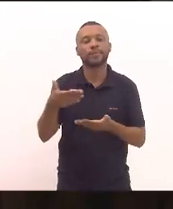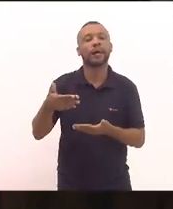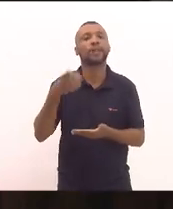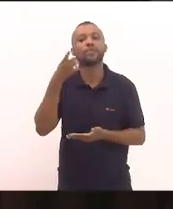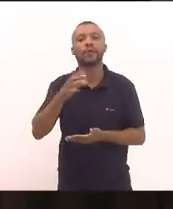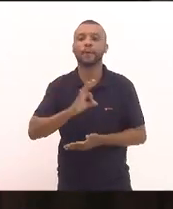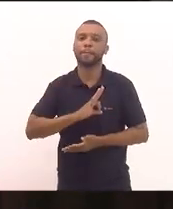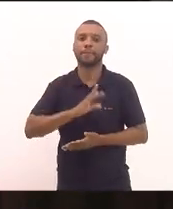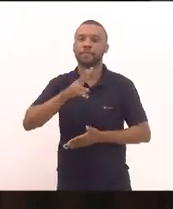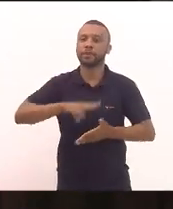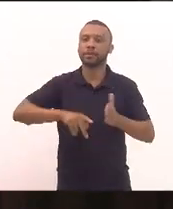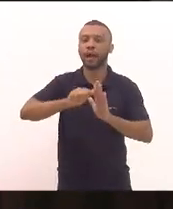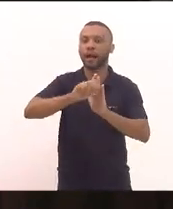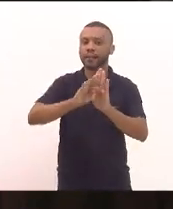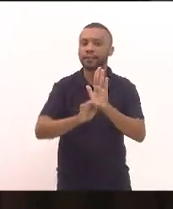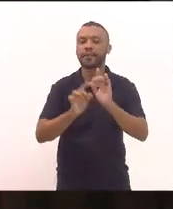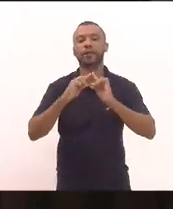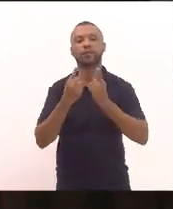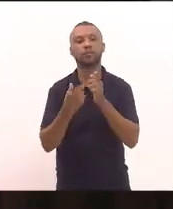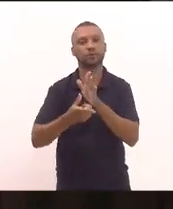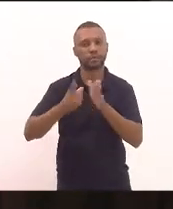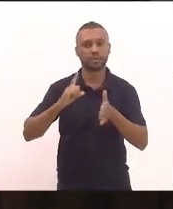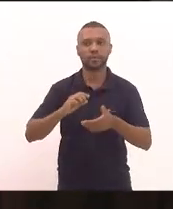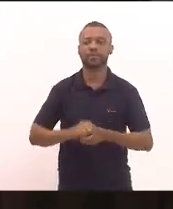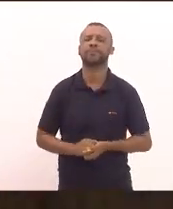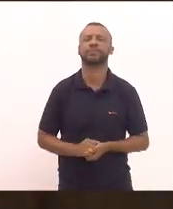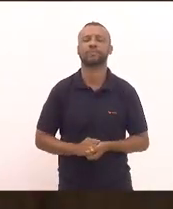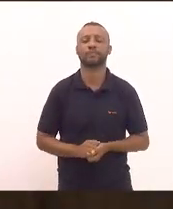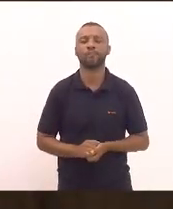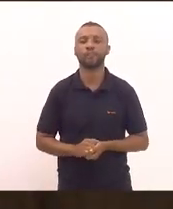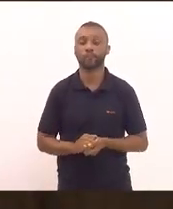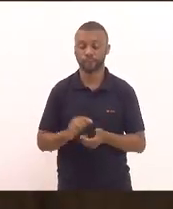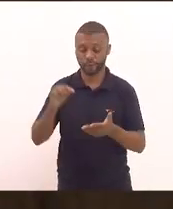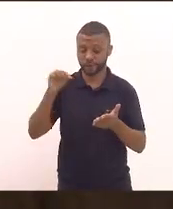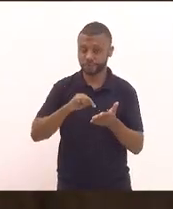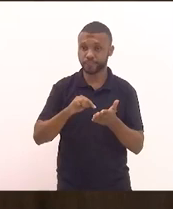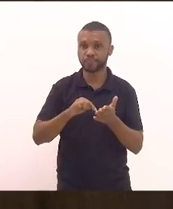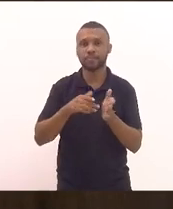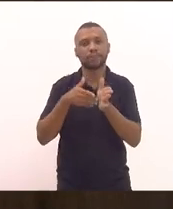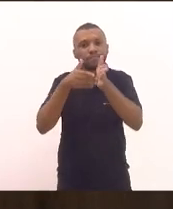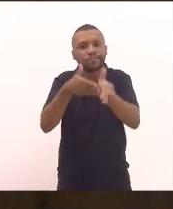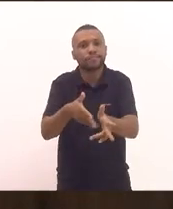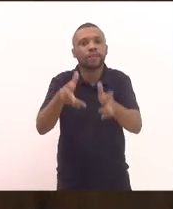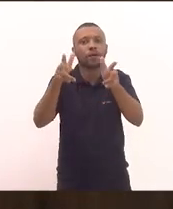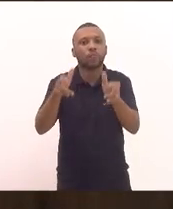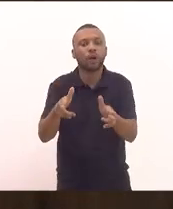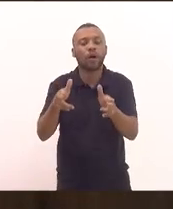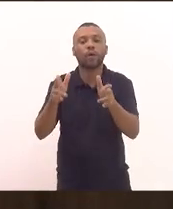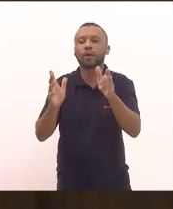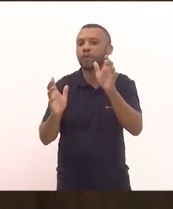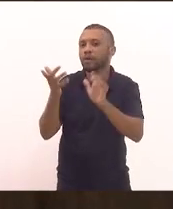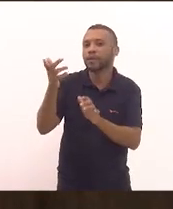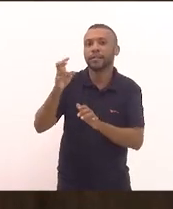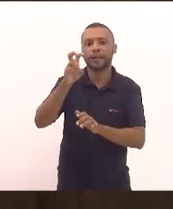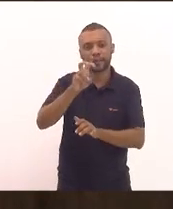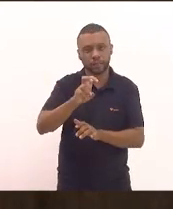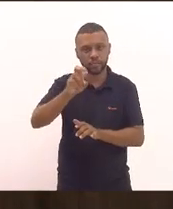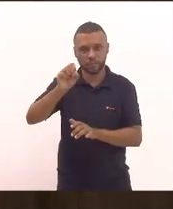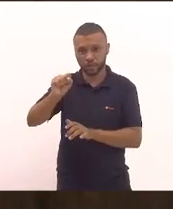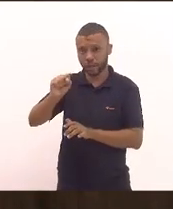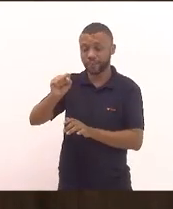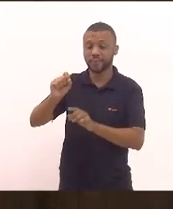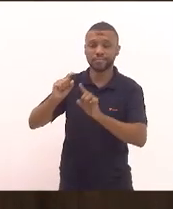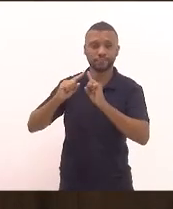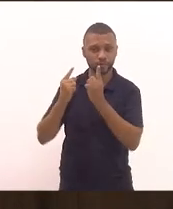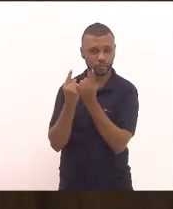Marta Rocha a fazer a leitura da ata da sessão anterior. A ata reflete com exatidão o ocorrido na 58ª